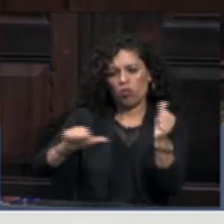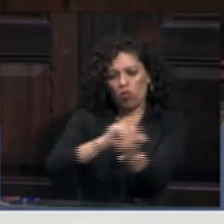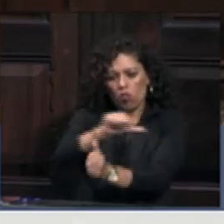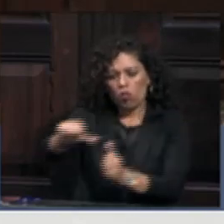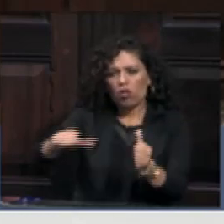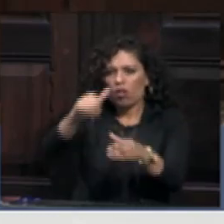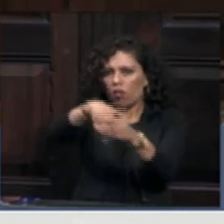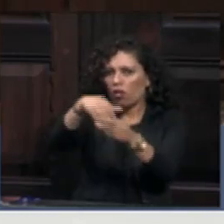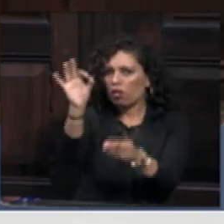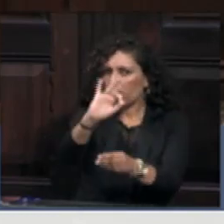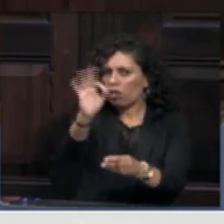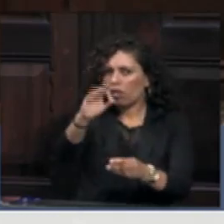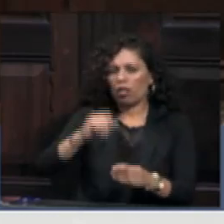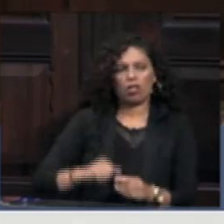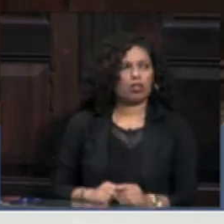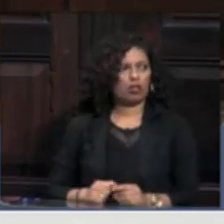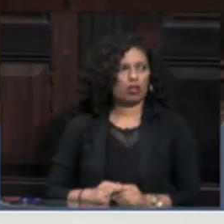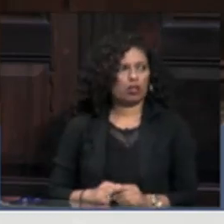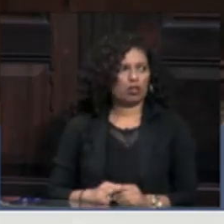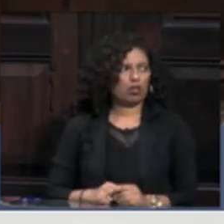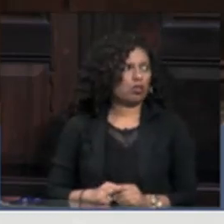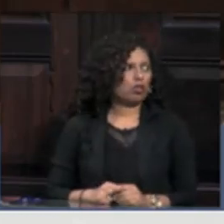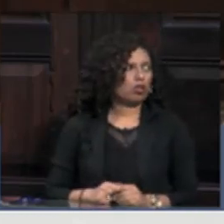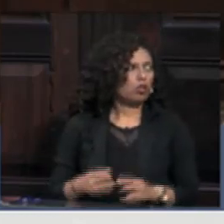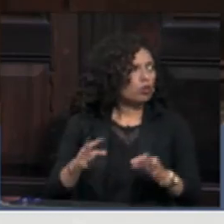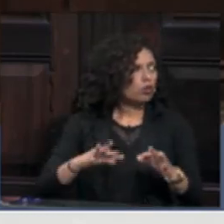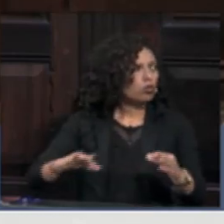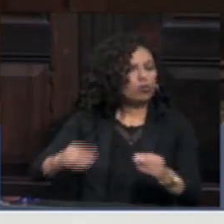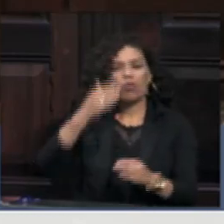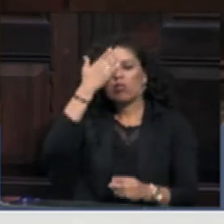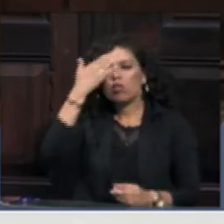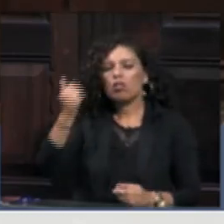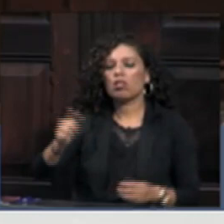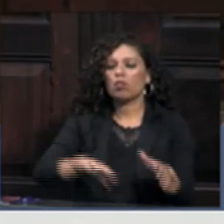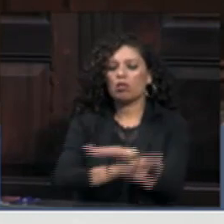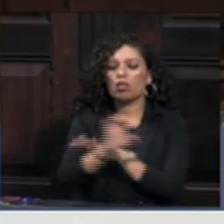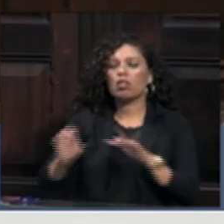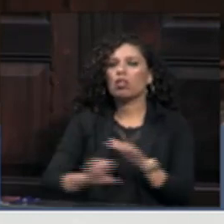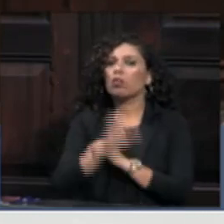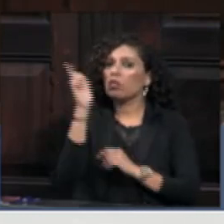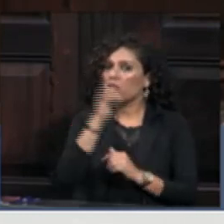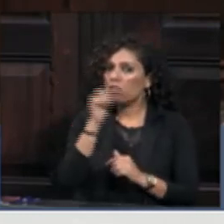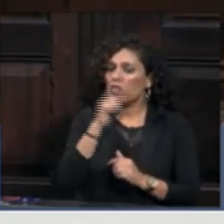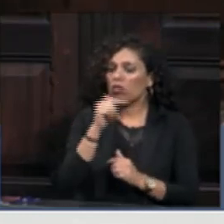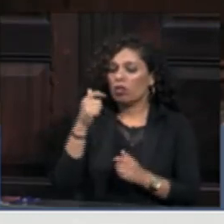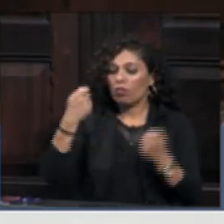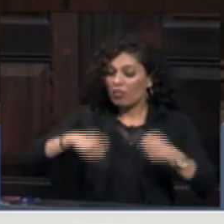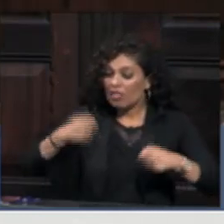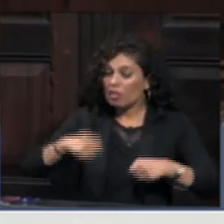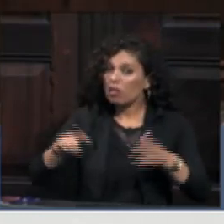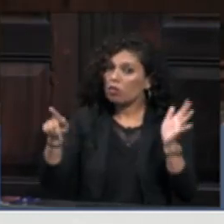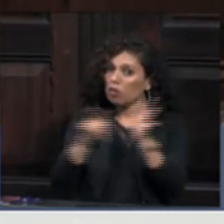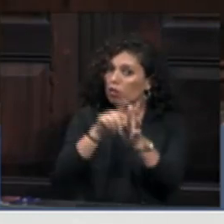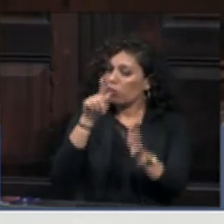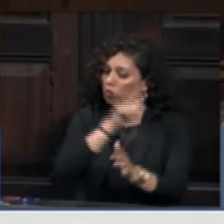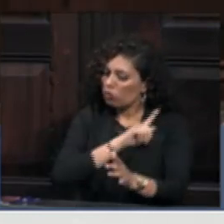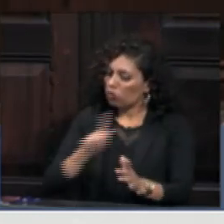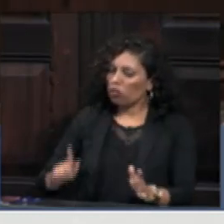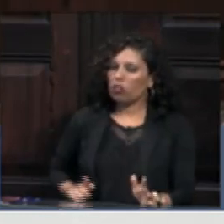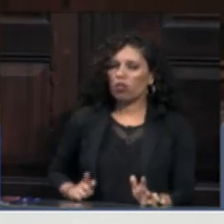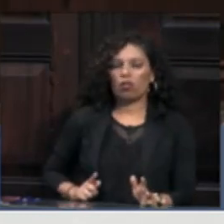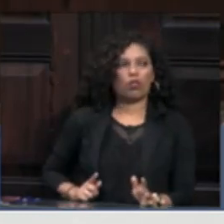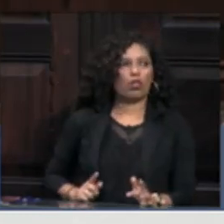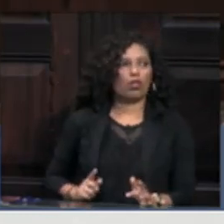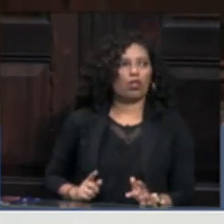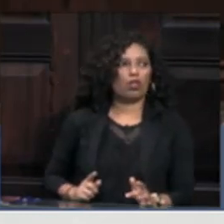simplesmente porque compreende que a SEDAI tem que ser empresa pública. Esta é a causa, mas